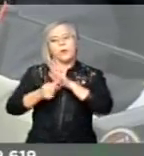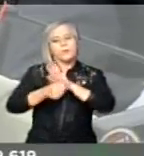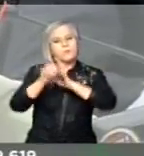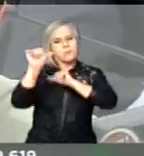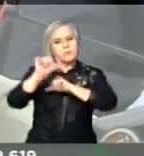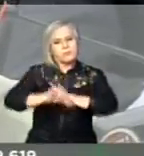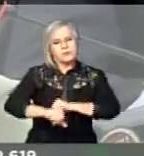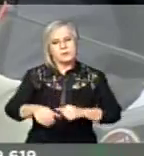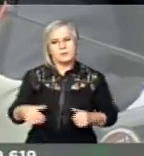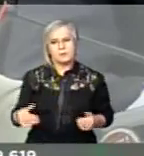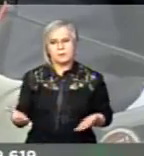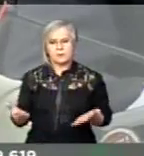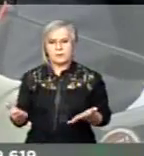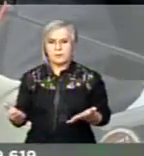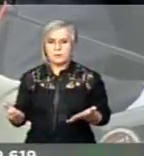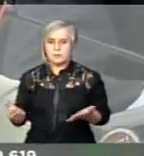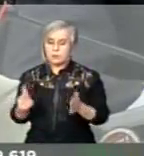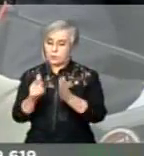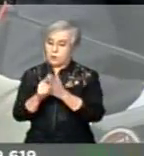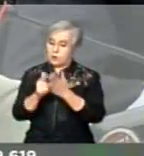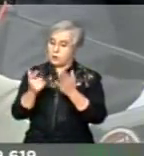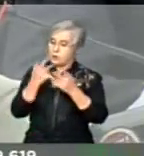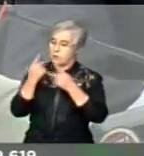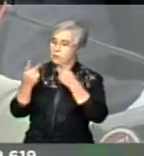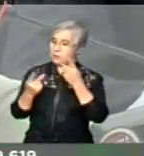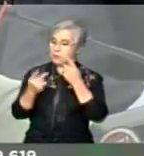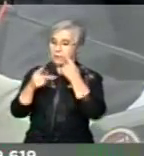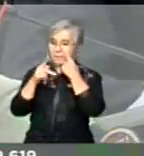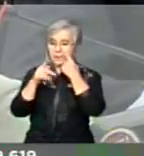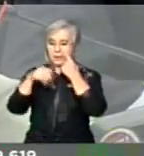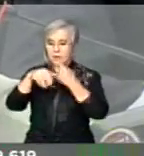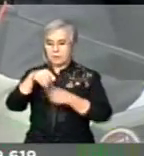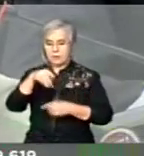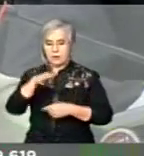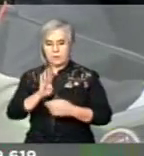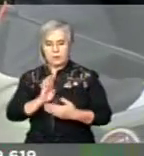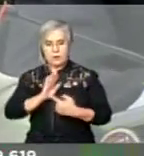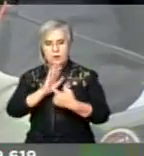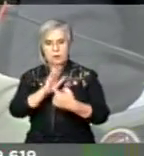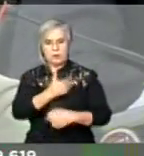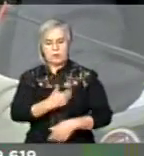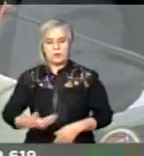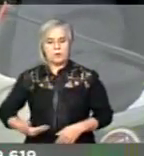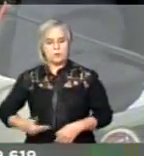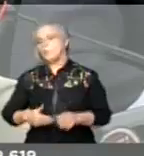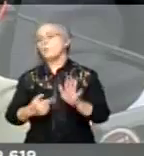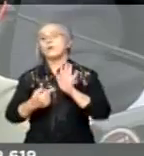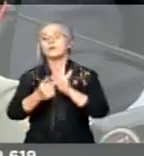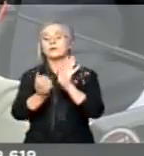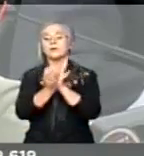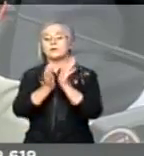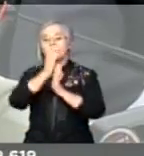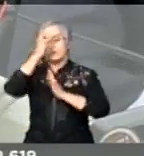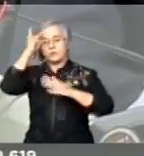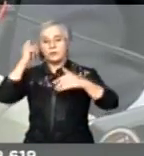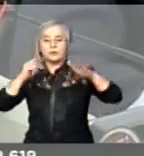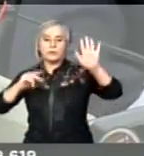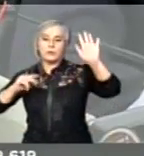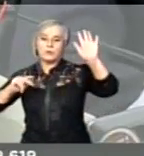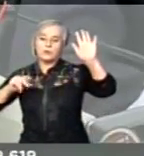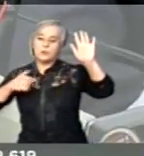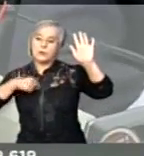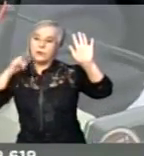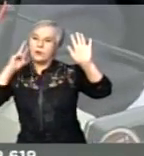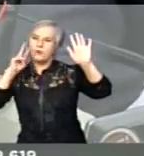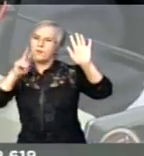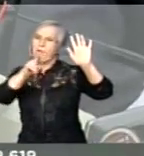generalizada. Quando o jornal exibia que o PMDB desembarcou do governo e mostrava as pessoas que erguiam as mãos, eu olhei, meu